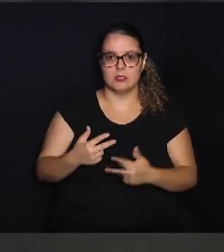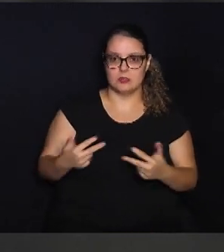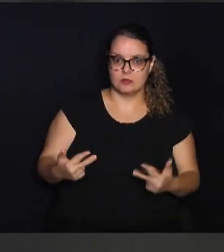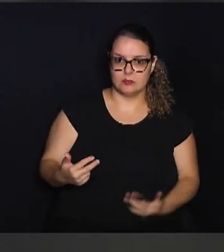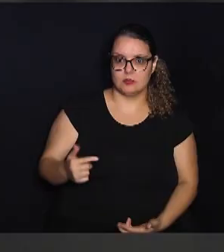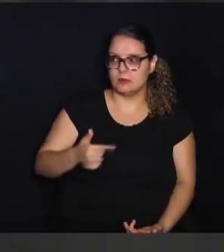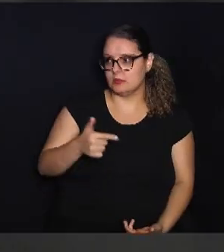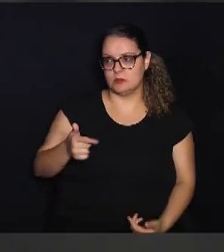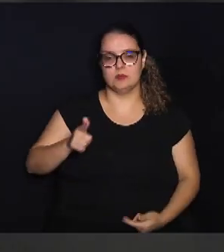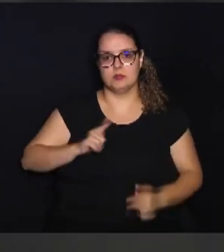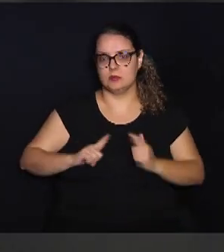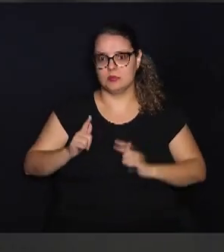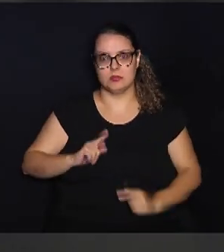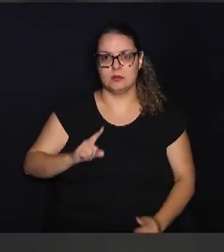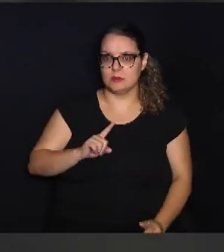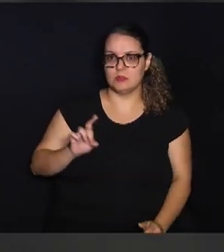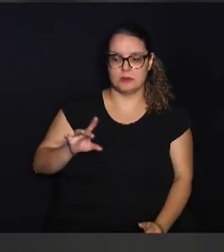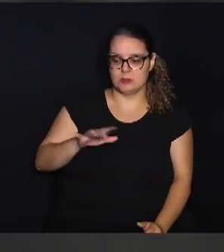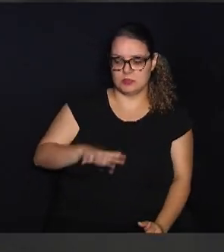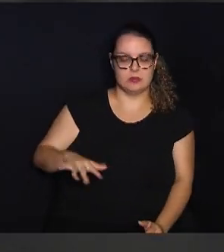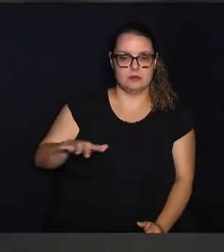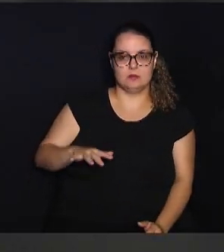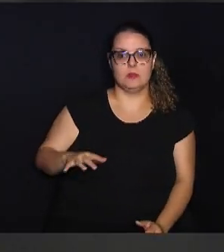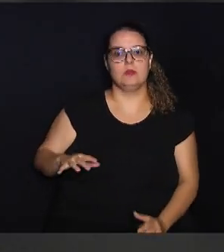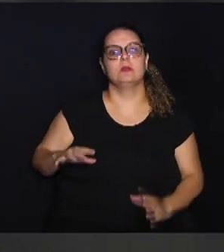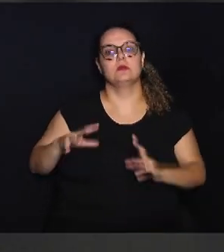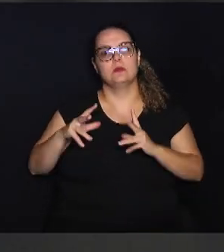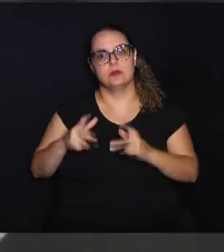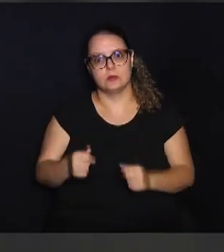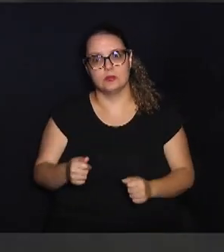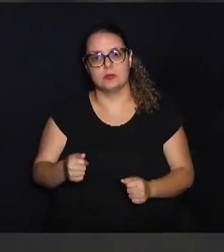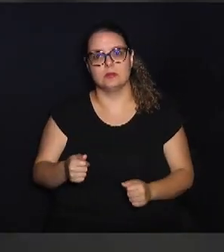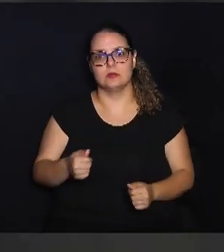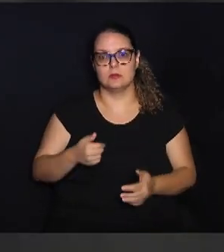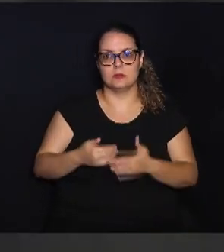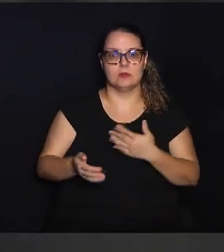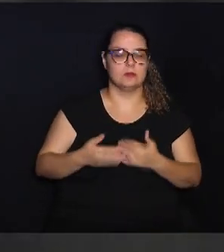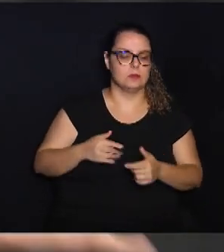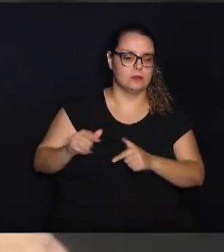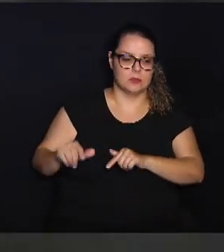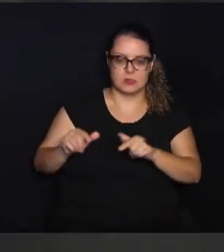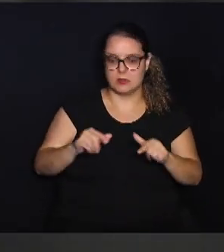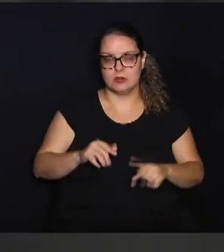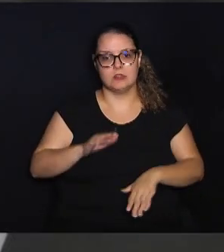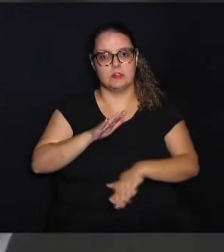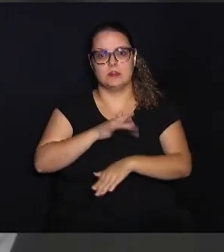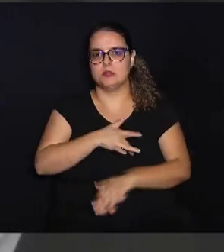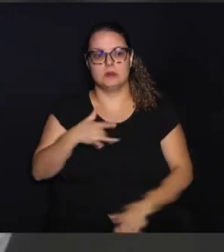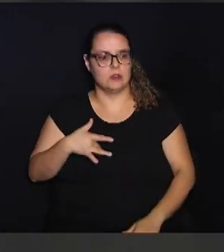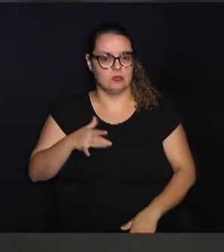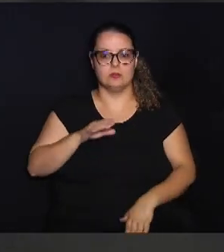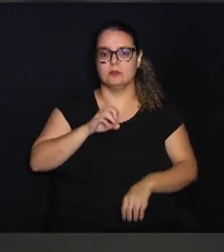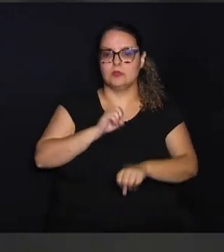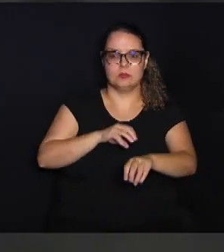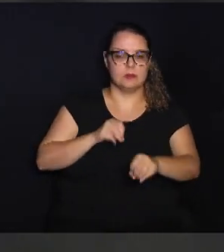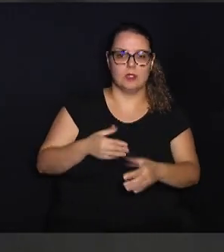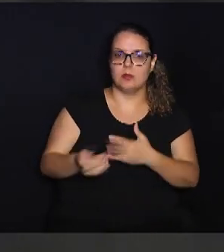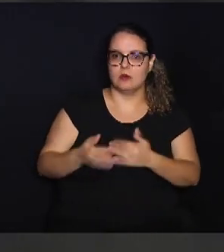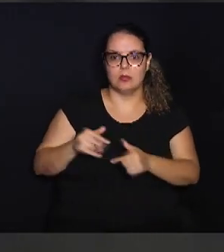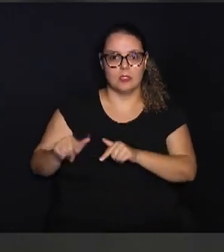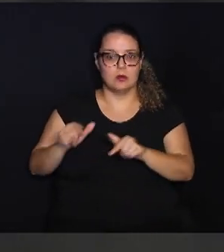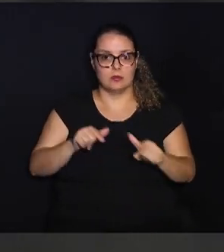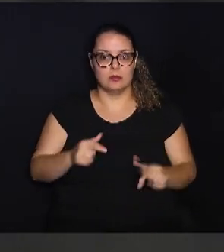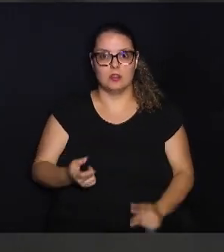há gestão. Não só nessa área, como em todas. Onde você for, na saúde, na assistência, na educação, onde você for em Campinas, você vai achar